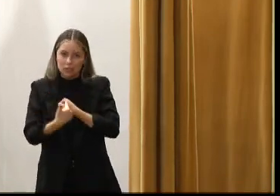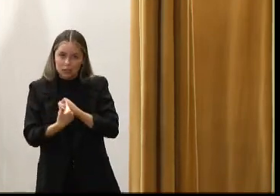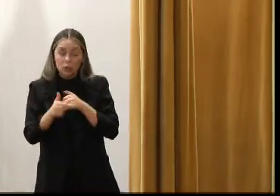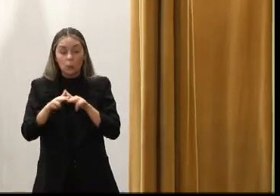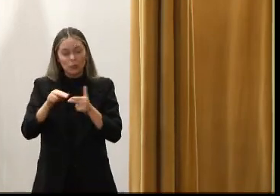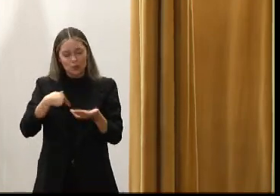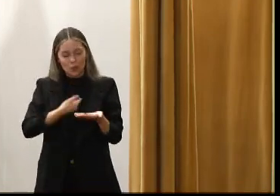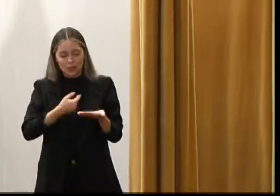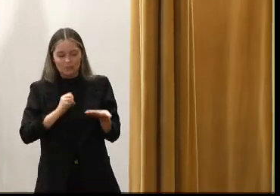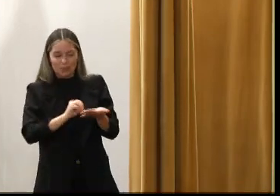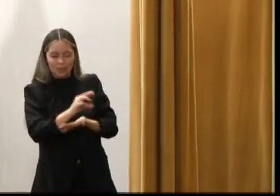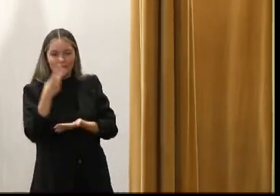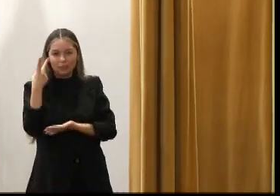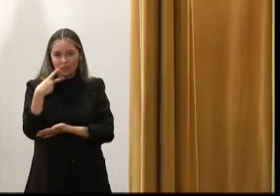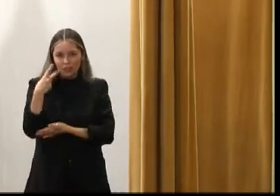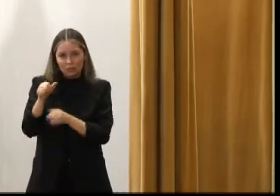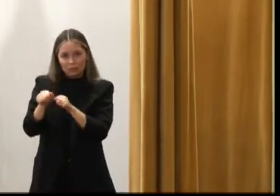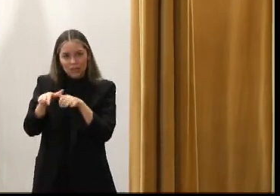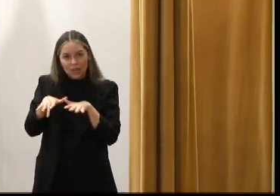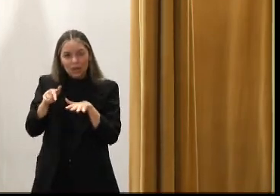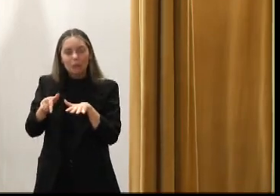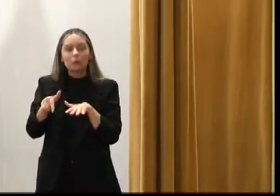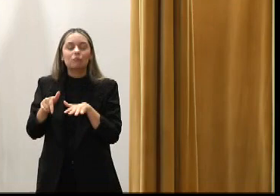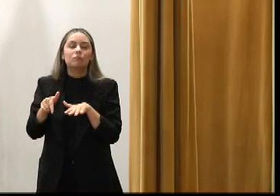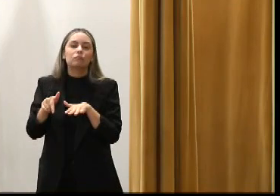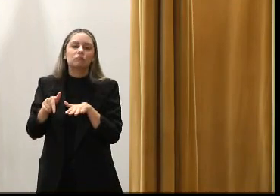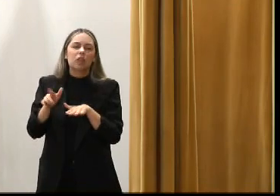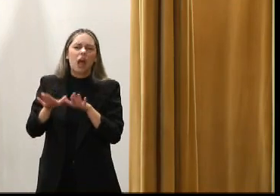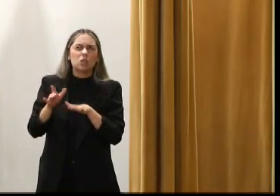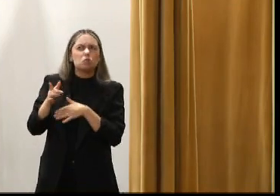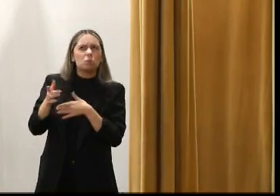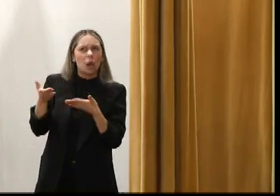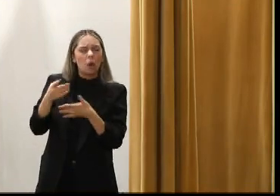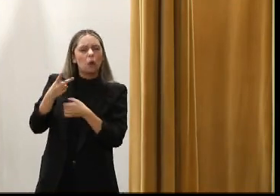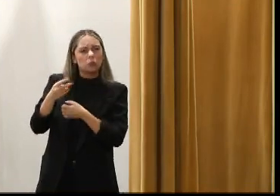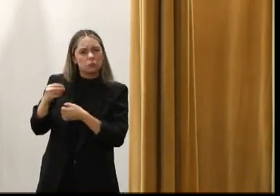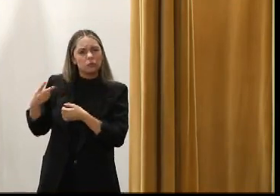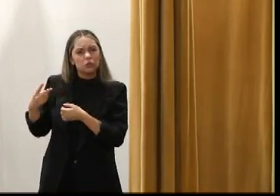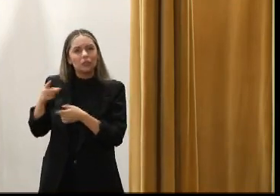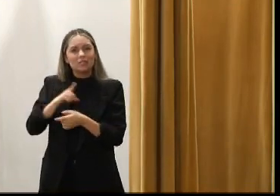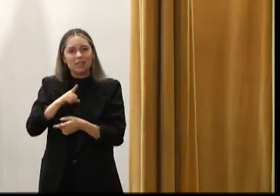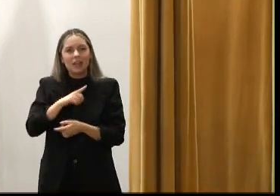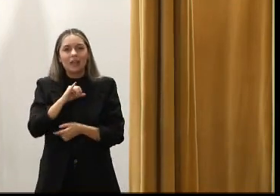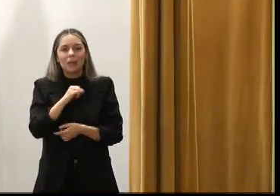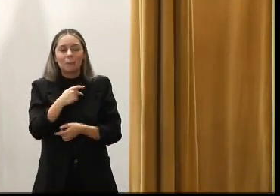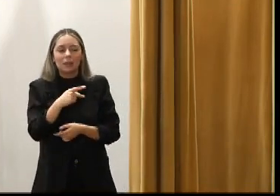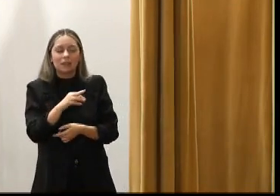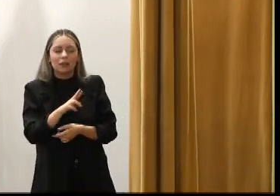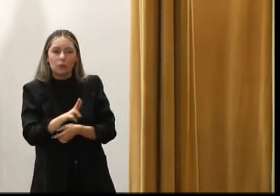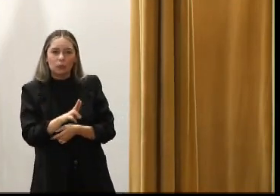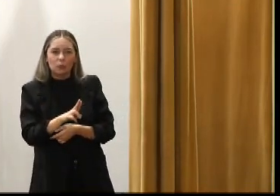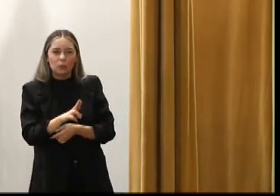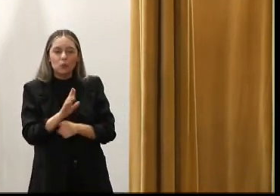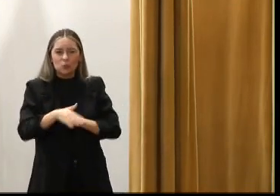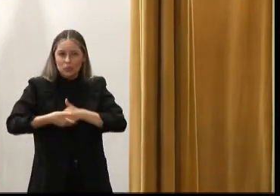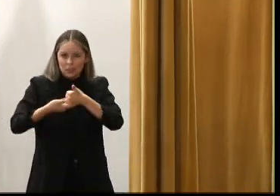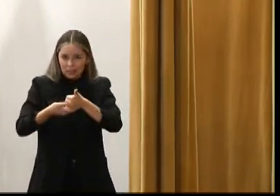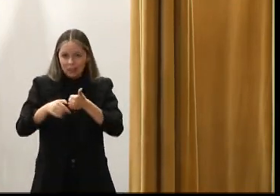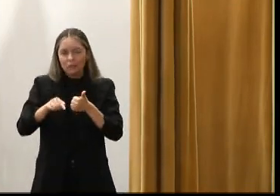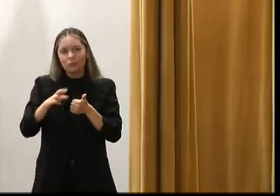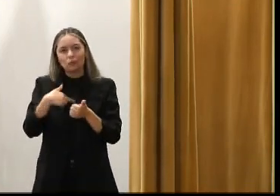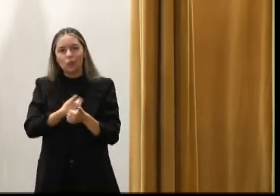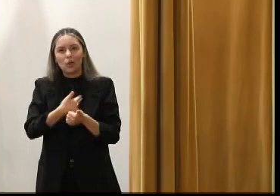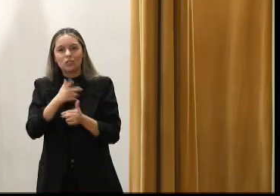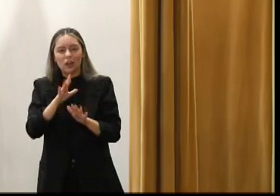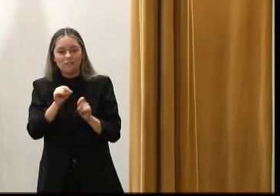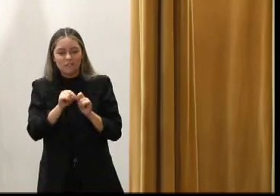para a Câmara, talvez ainda este ano, o IPTU sustentável. Nós não temos perna, né? Nós já fizemos